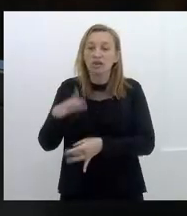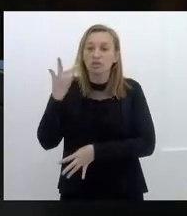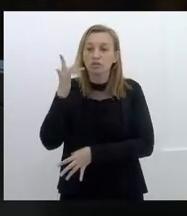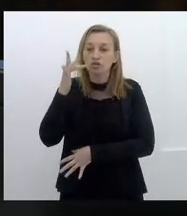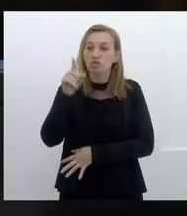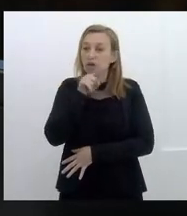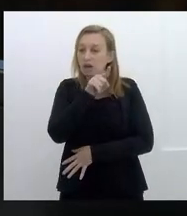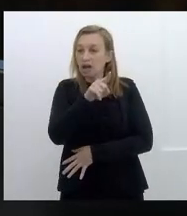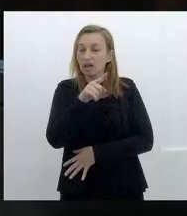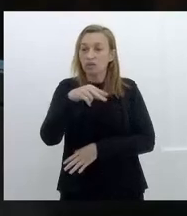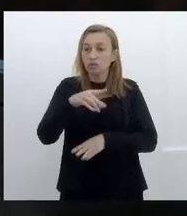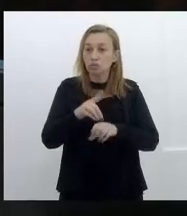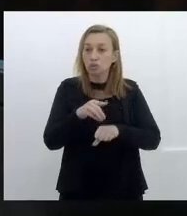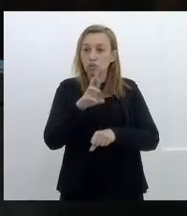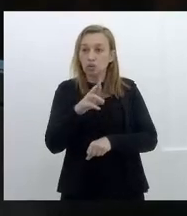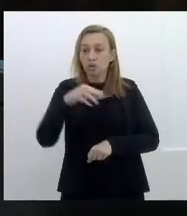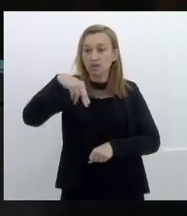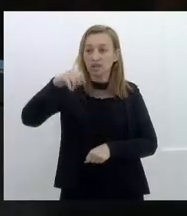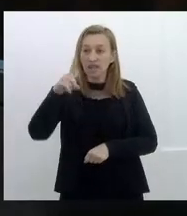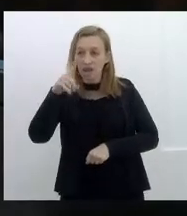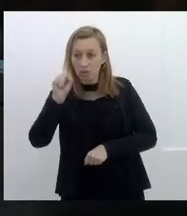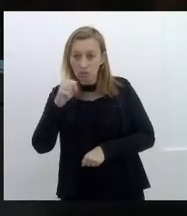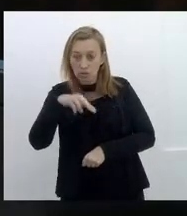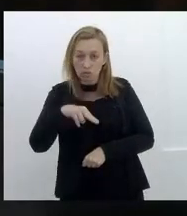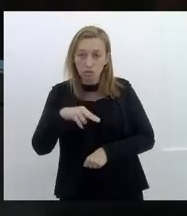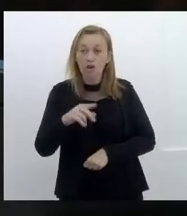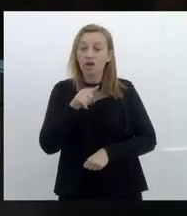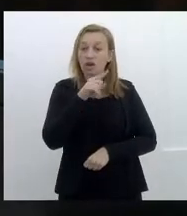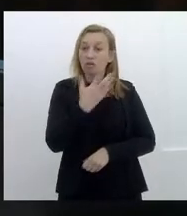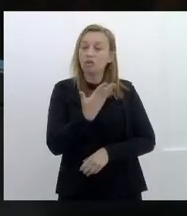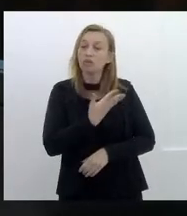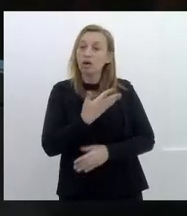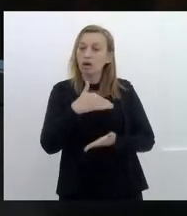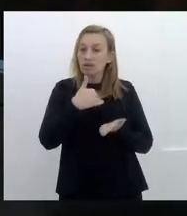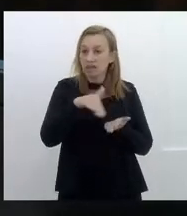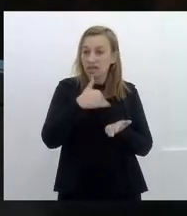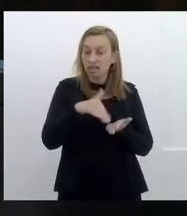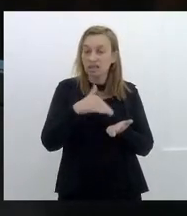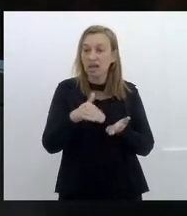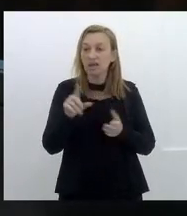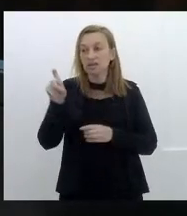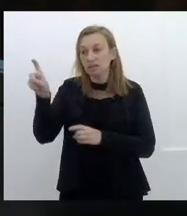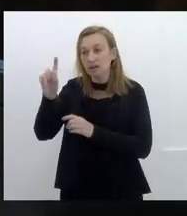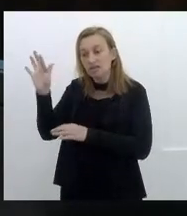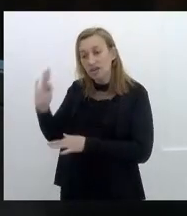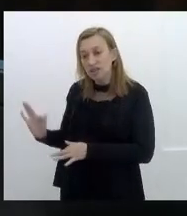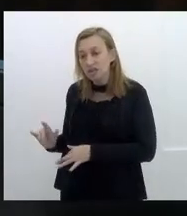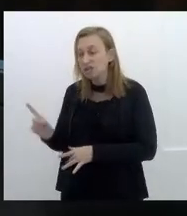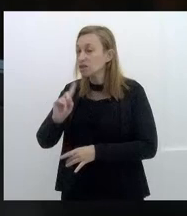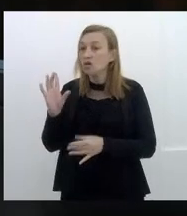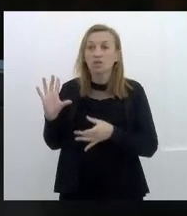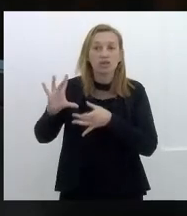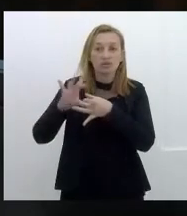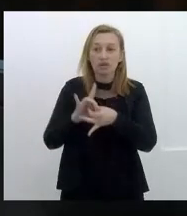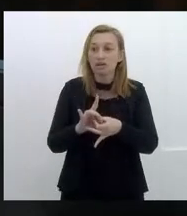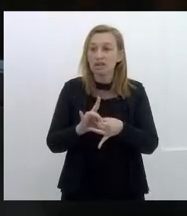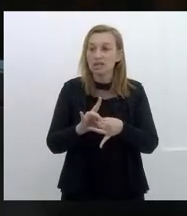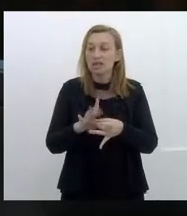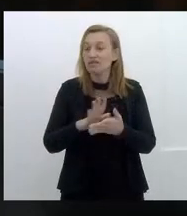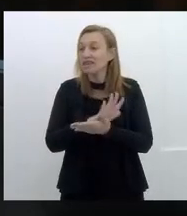tesouro lá com Doutor Nelson tá que eu posso secretário de fazenda eles não tem mais vinculação nenhuma